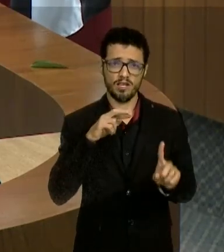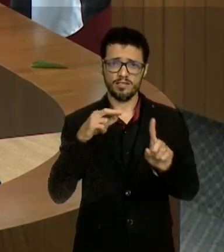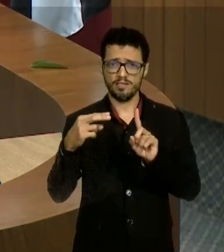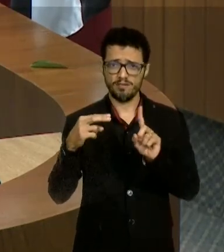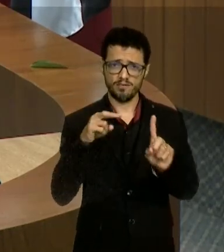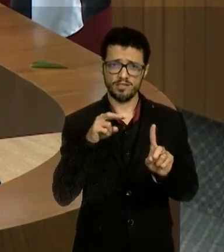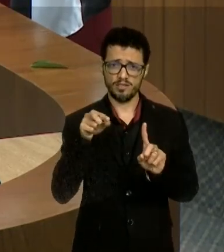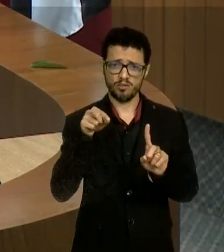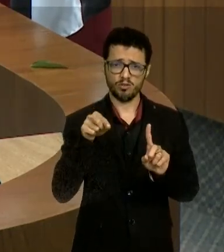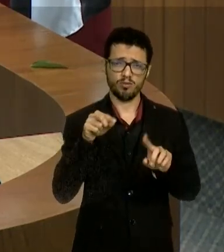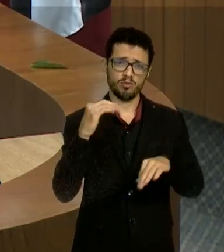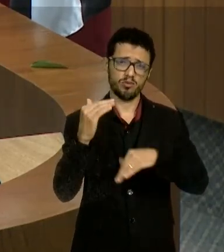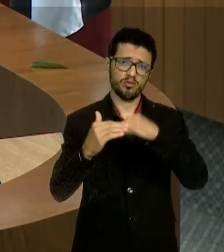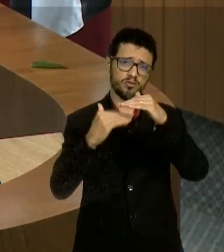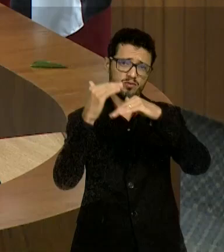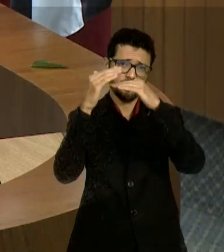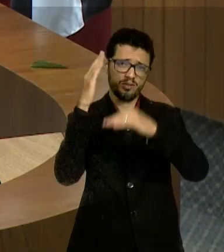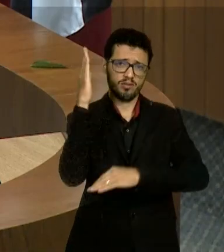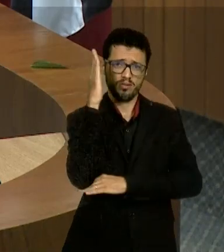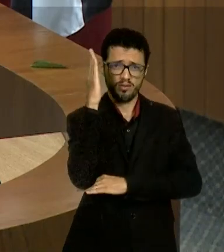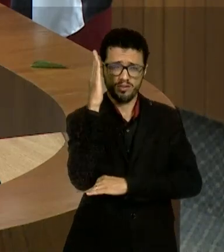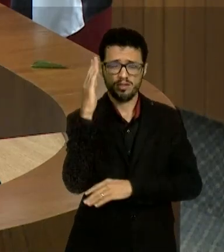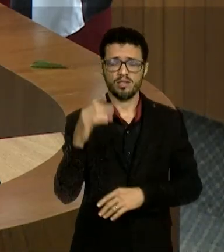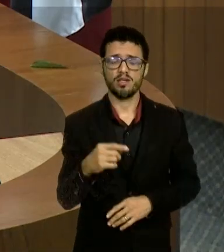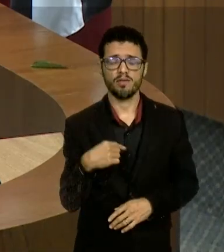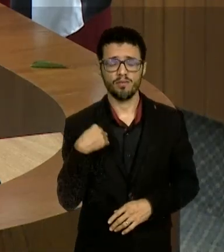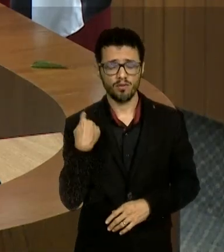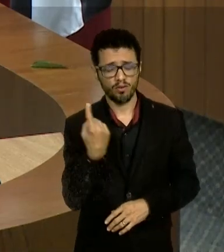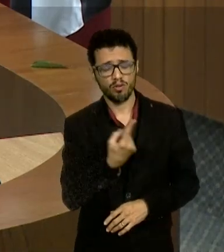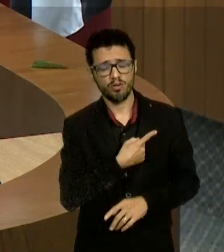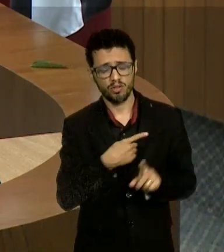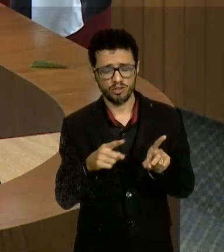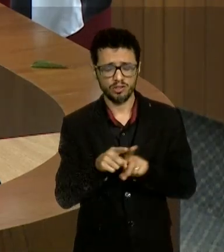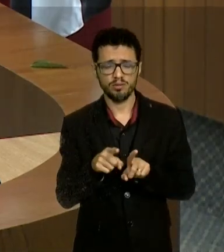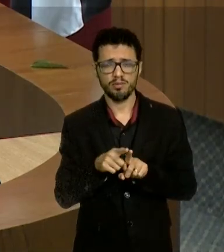é essa visão que nós temos sobre o desenvolvimento.